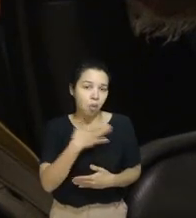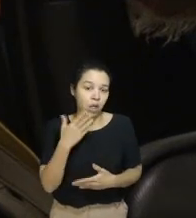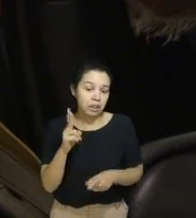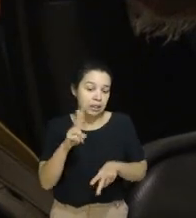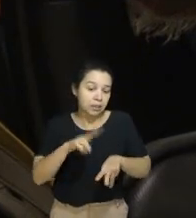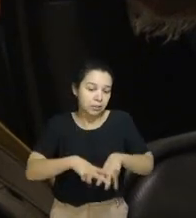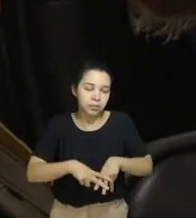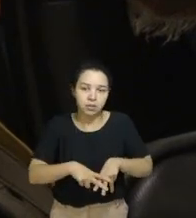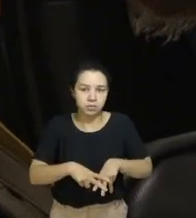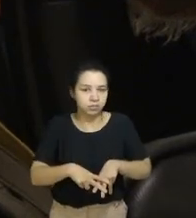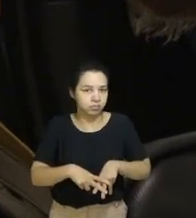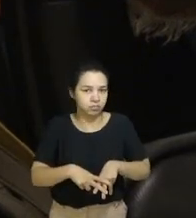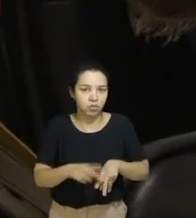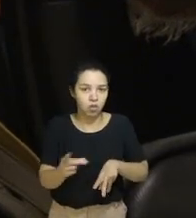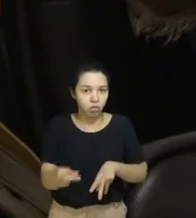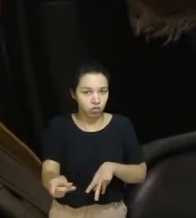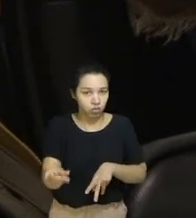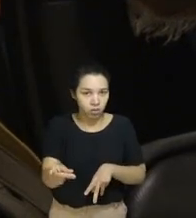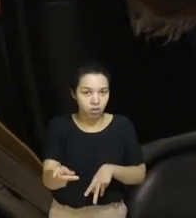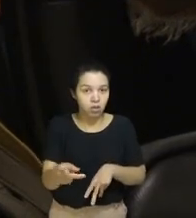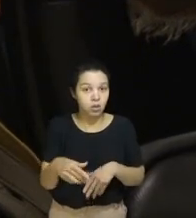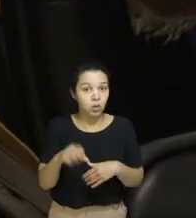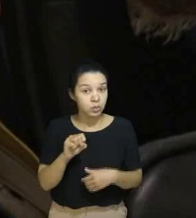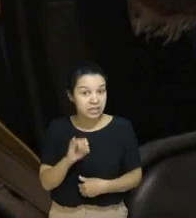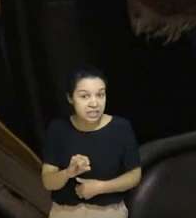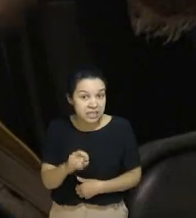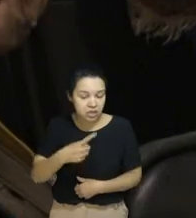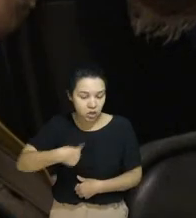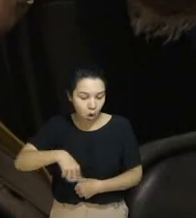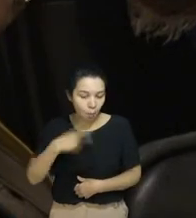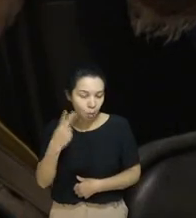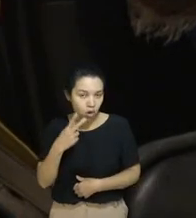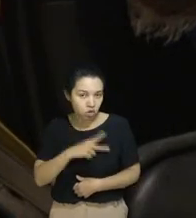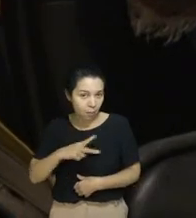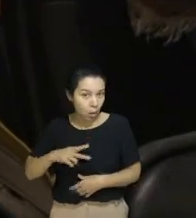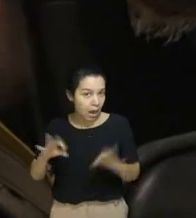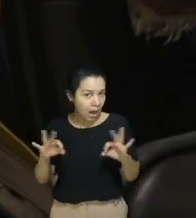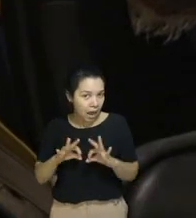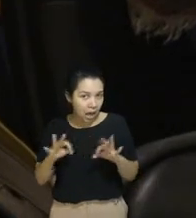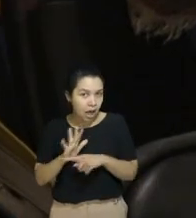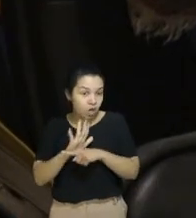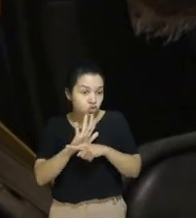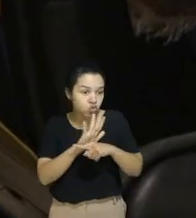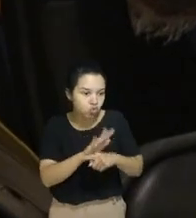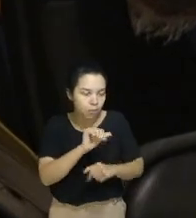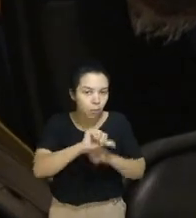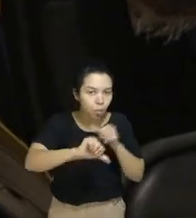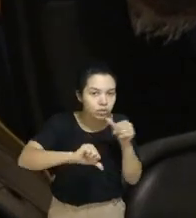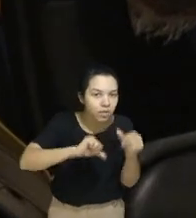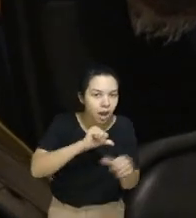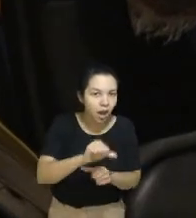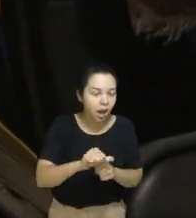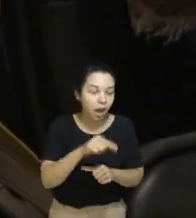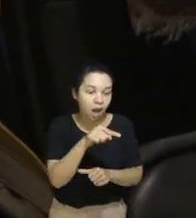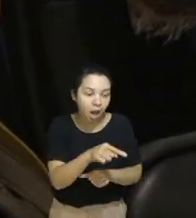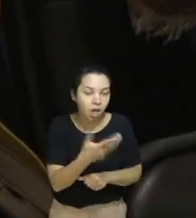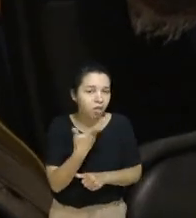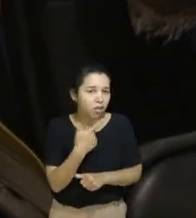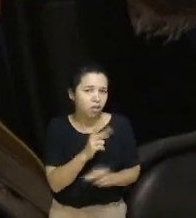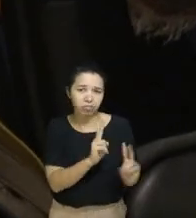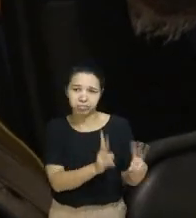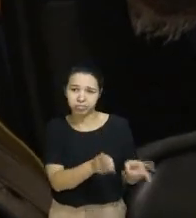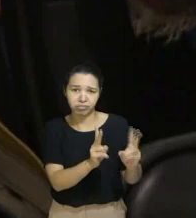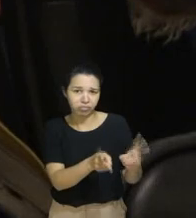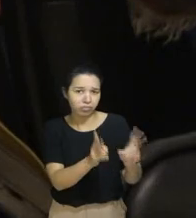Então, se a gente não tiver políticas públicas que mudem a realidade dessas crianças, a gente só vai estar ali, ó, chovendo no molhado. As crianças que